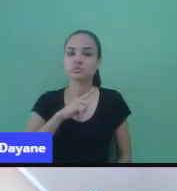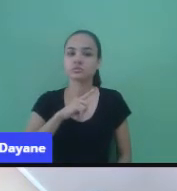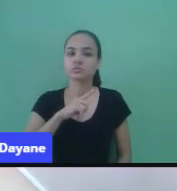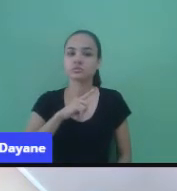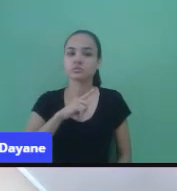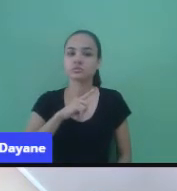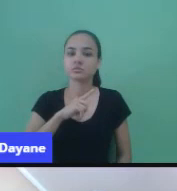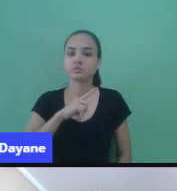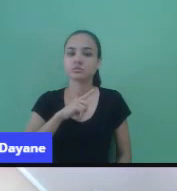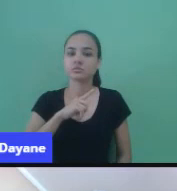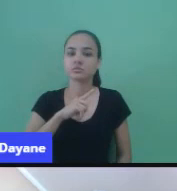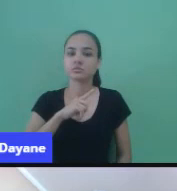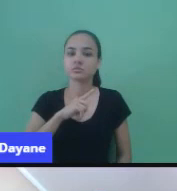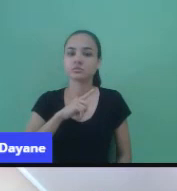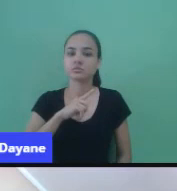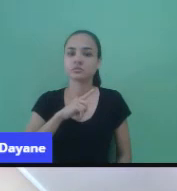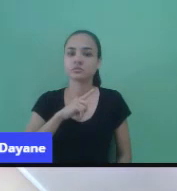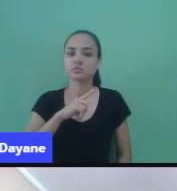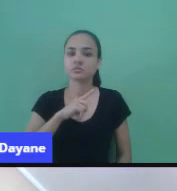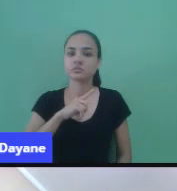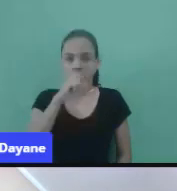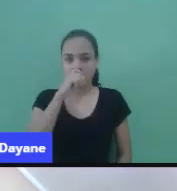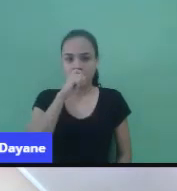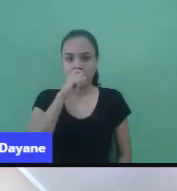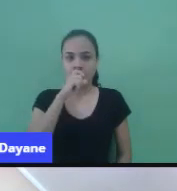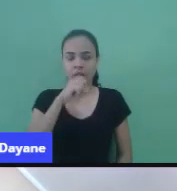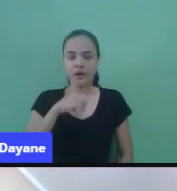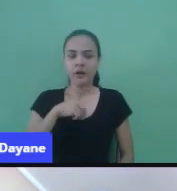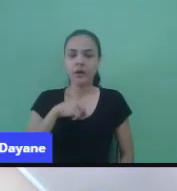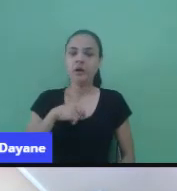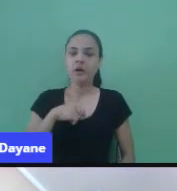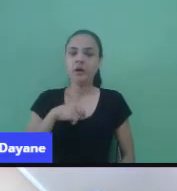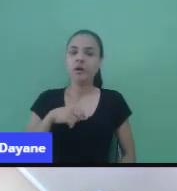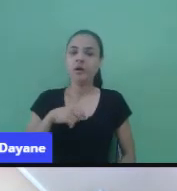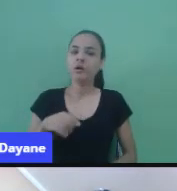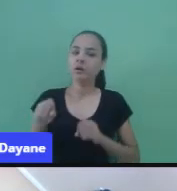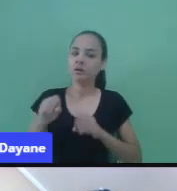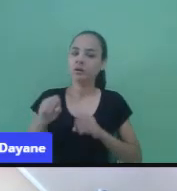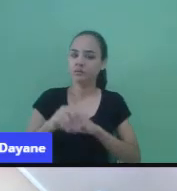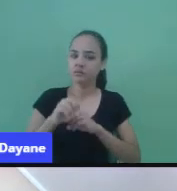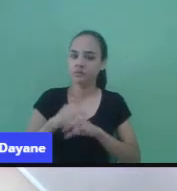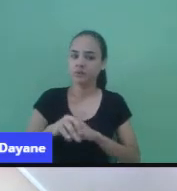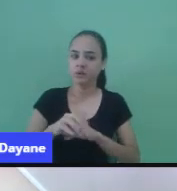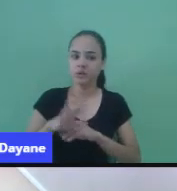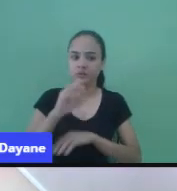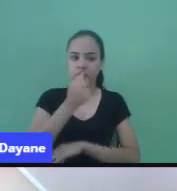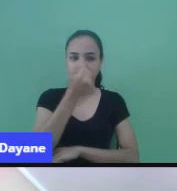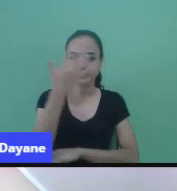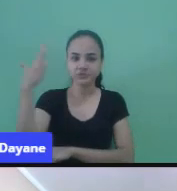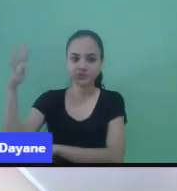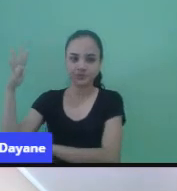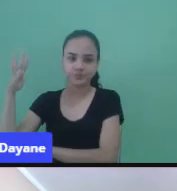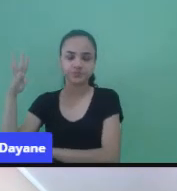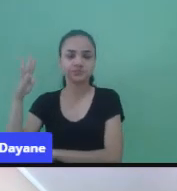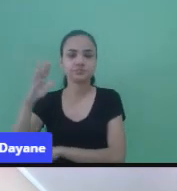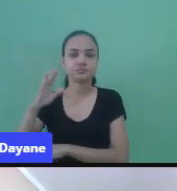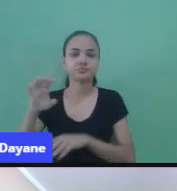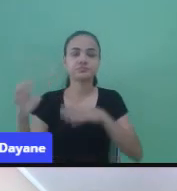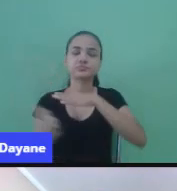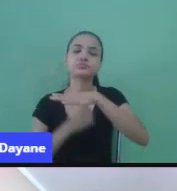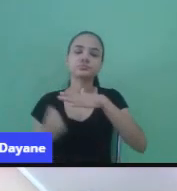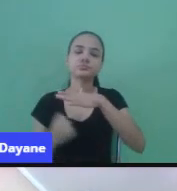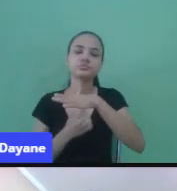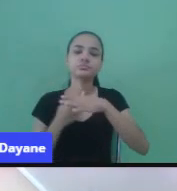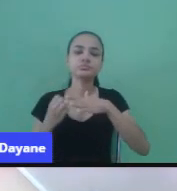né? Que é a FUBA, de Educação Ambiental, que é uma empresa de educação ambiental, né? Então, a gente não...